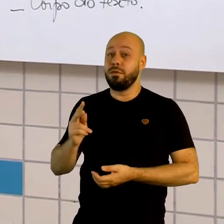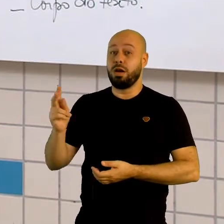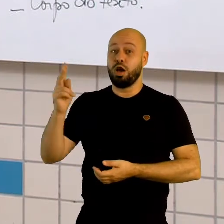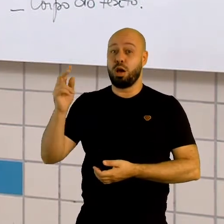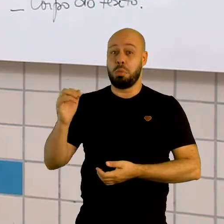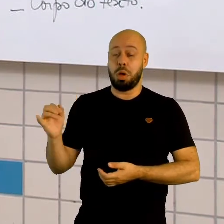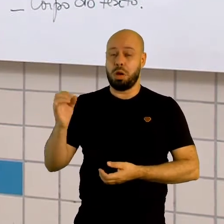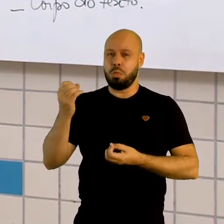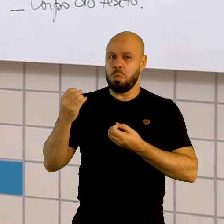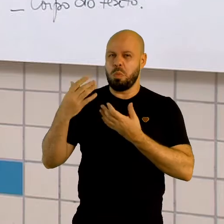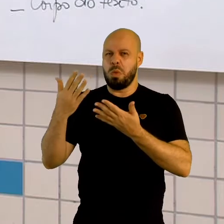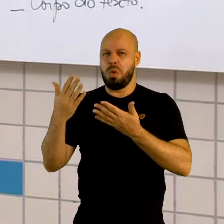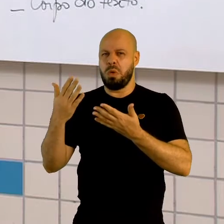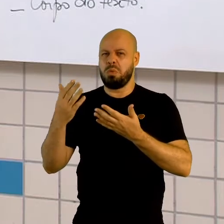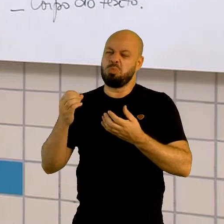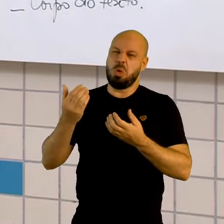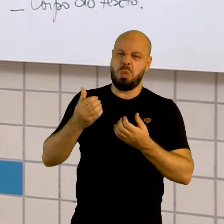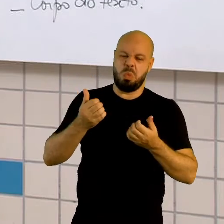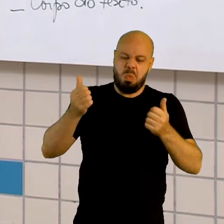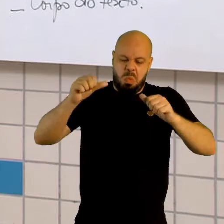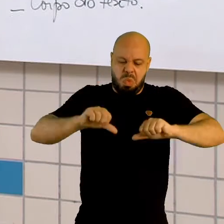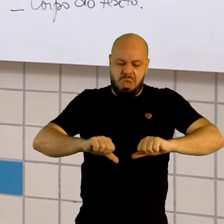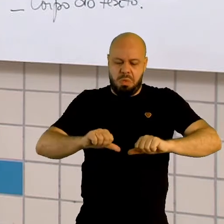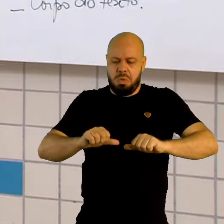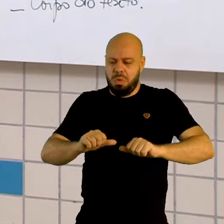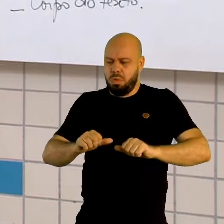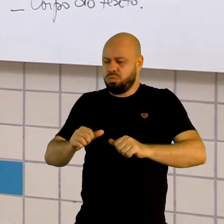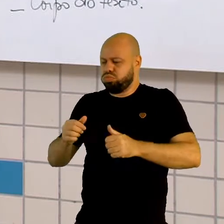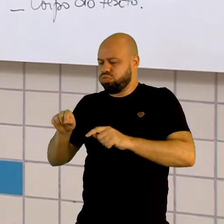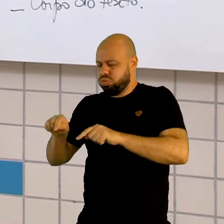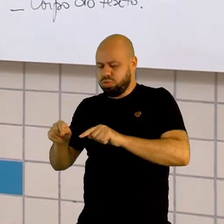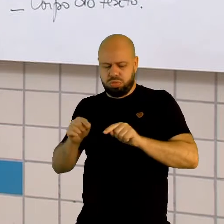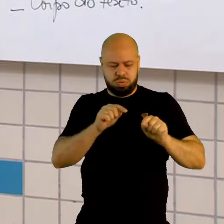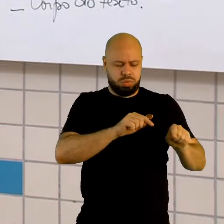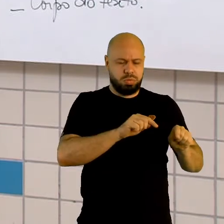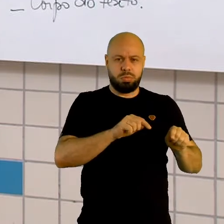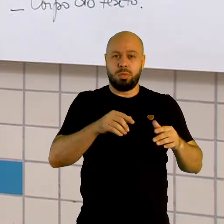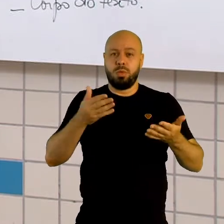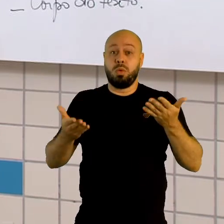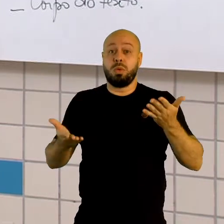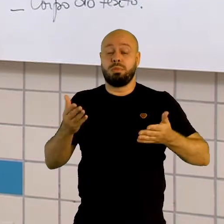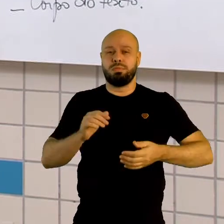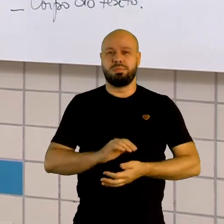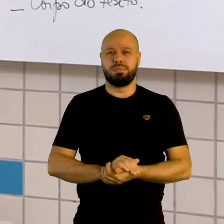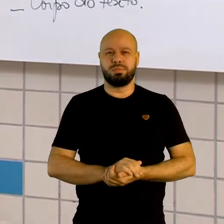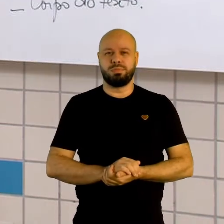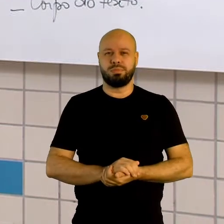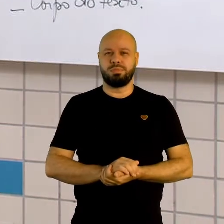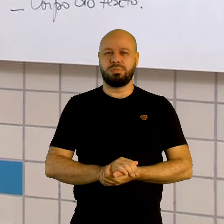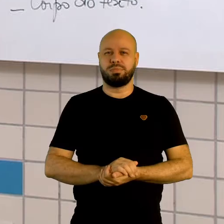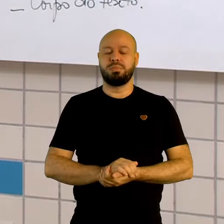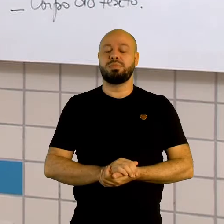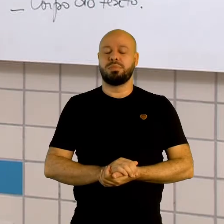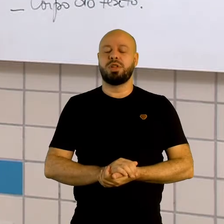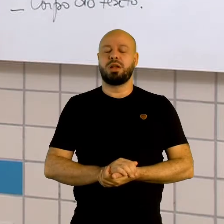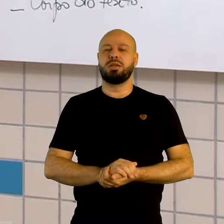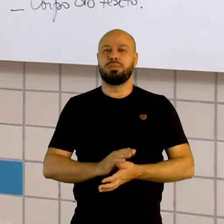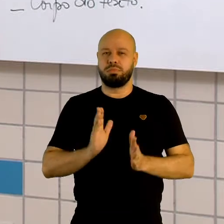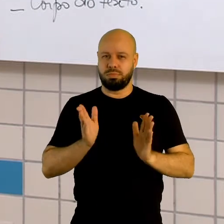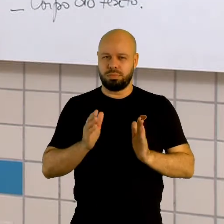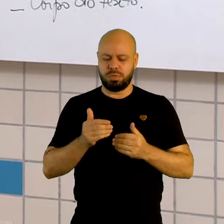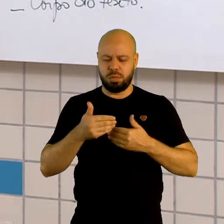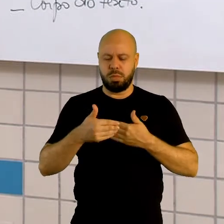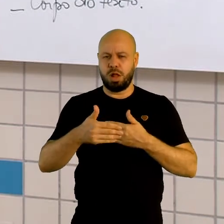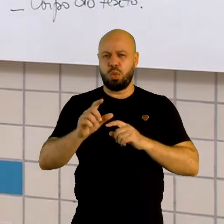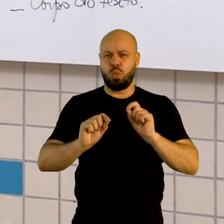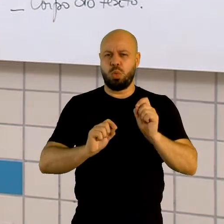de morar no campo e na cidade? Depois desses breves comentários sobre a